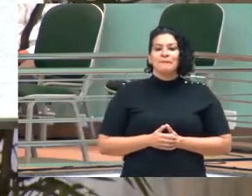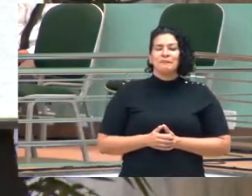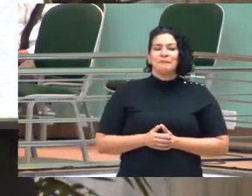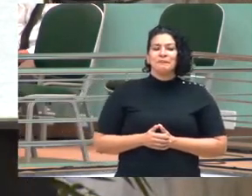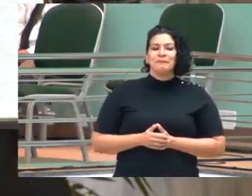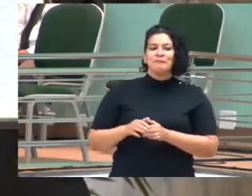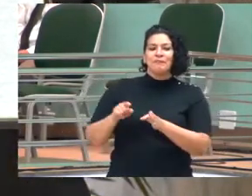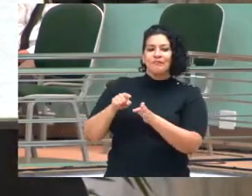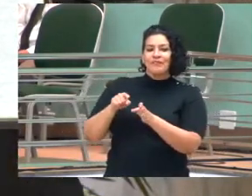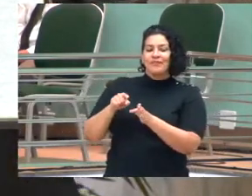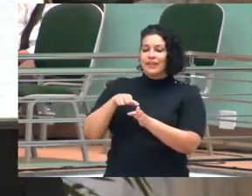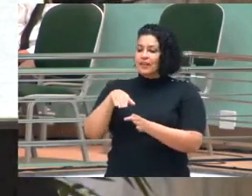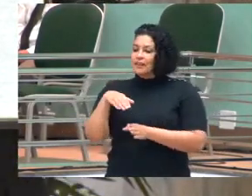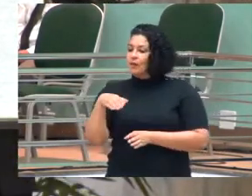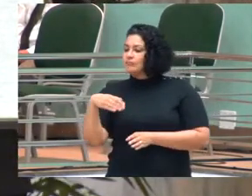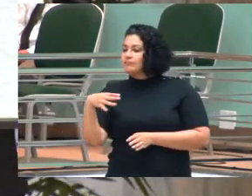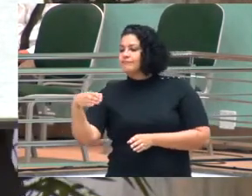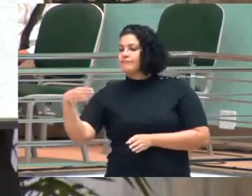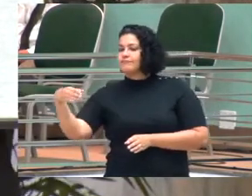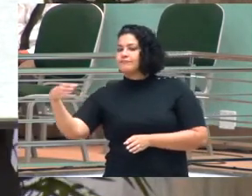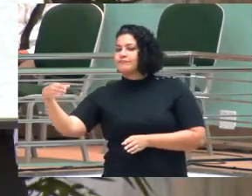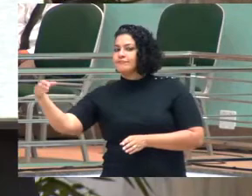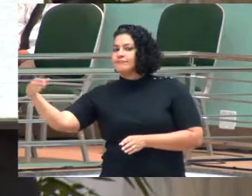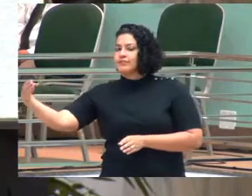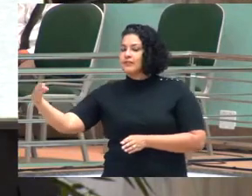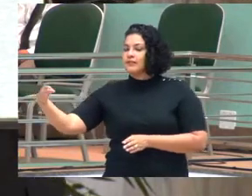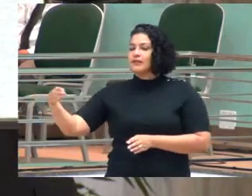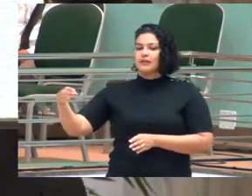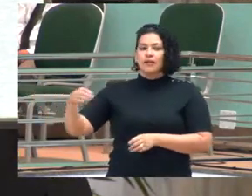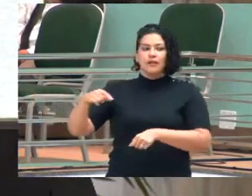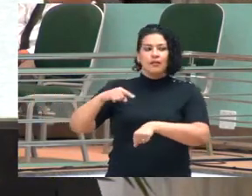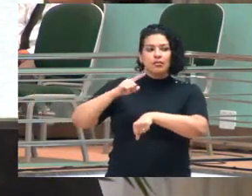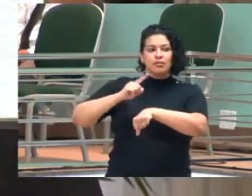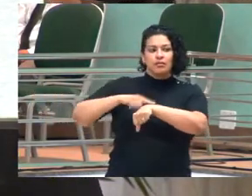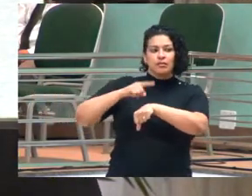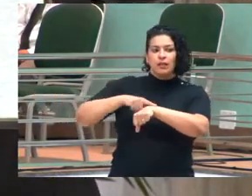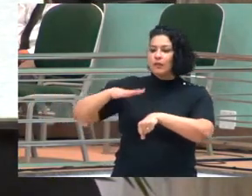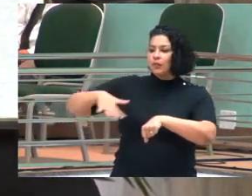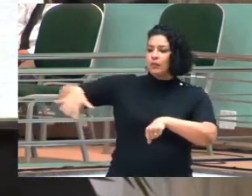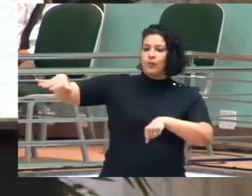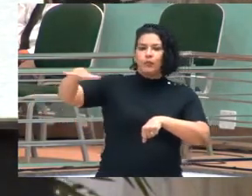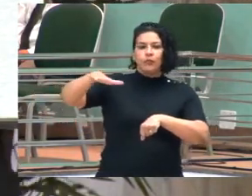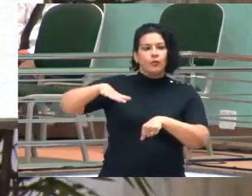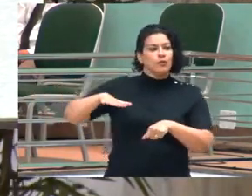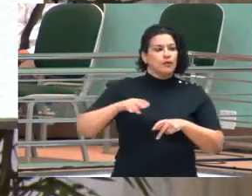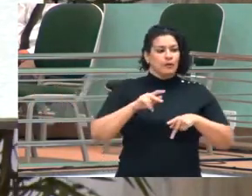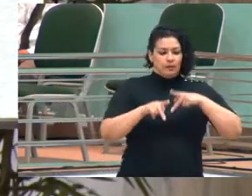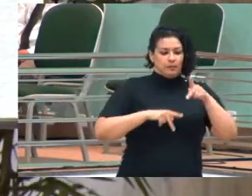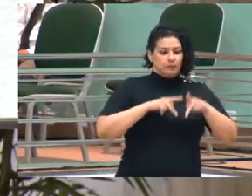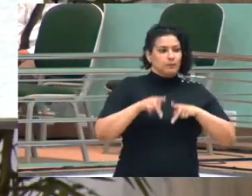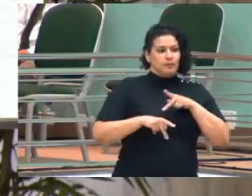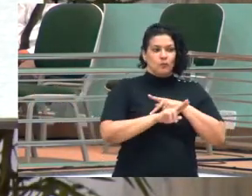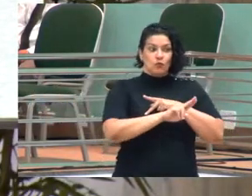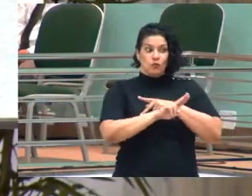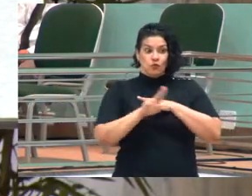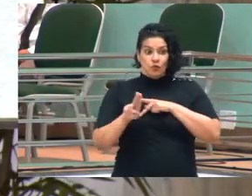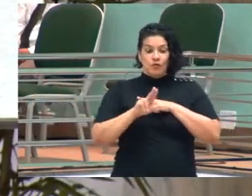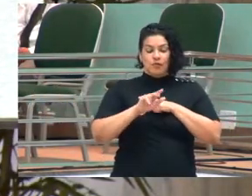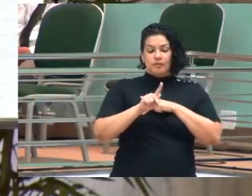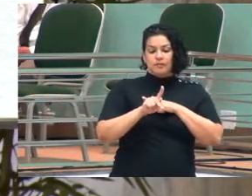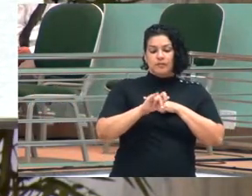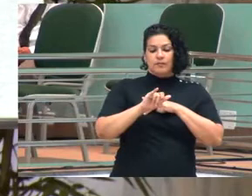toda a Judéia foi administrada por um povo chamado Ptolomeus. Eles deram